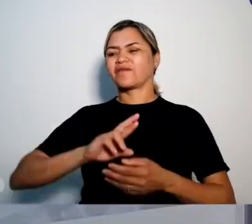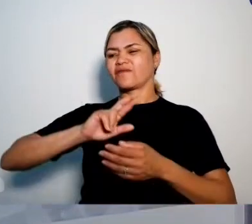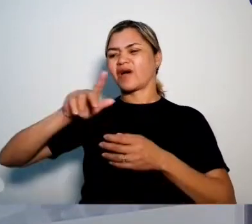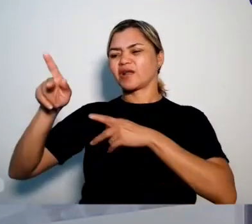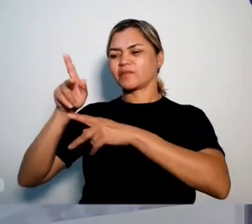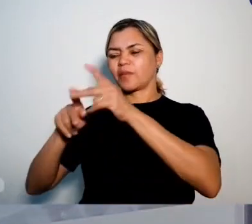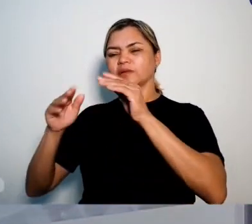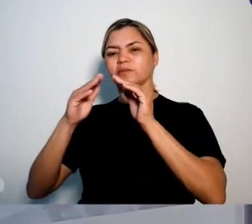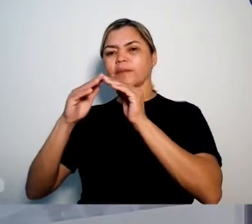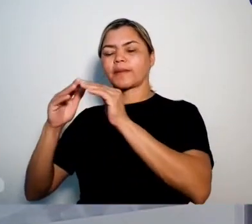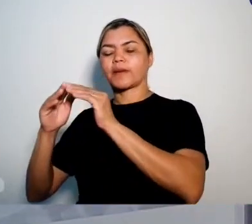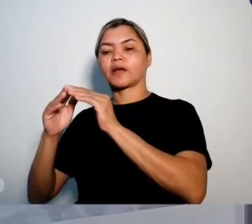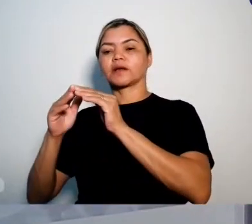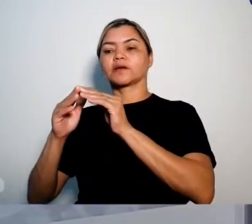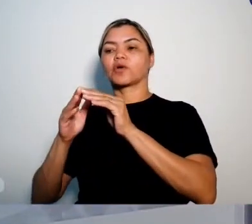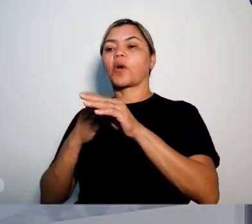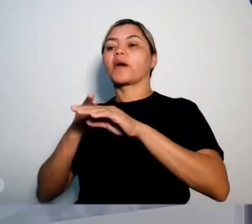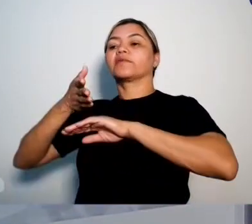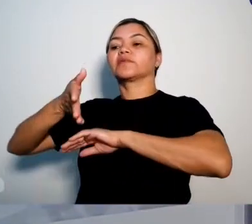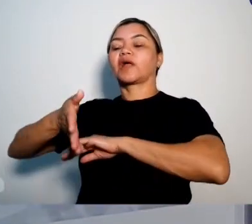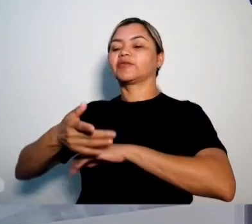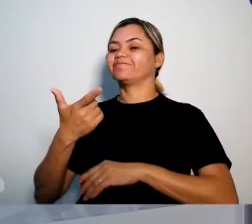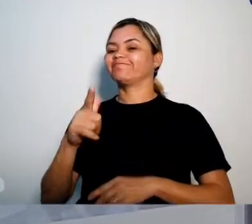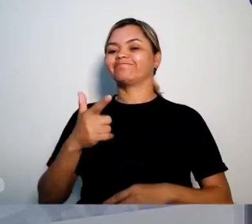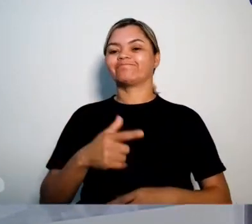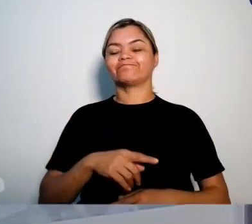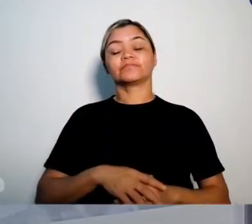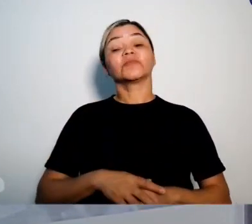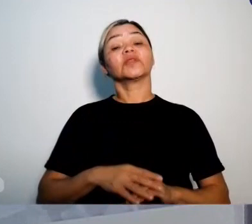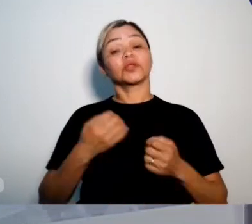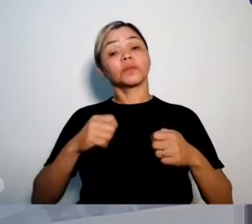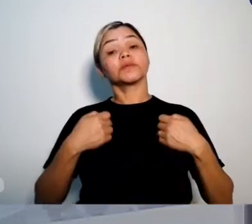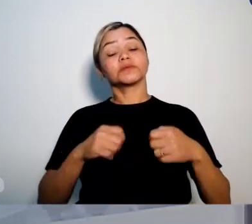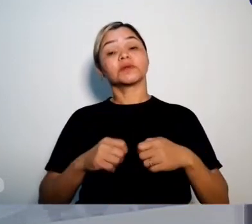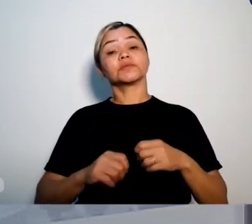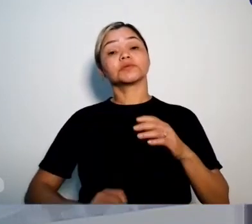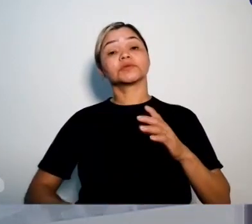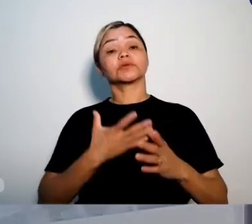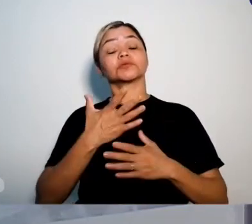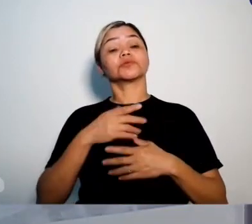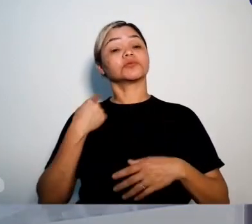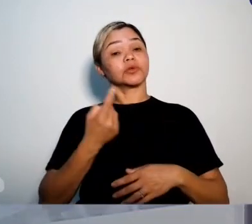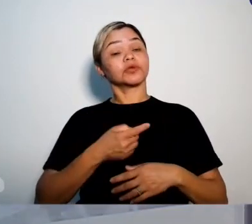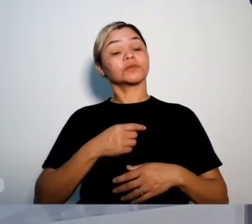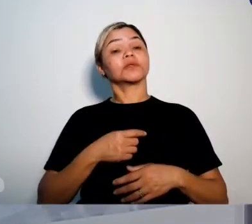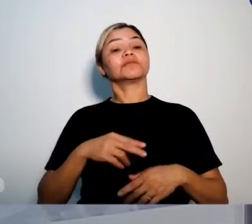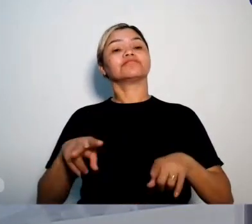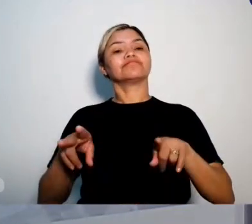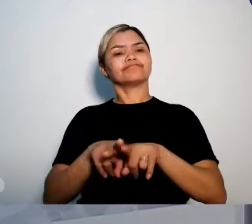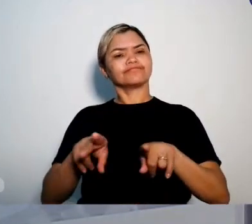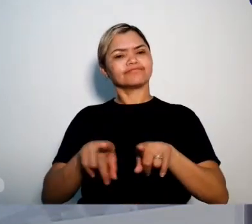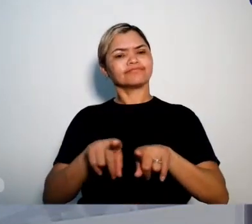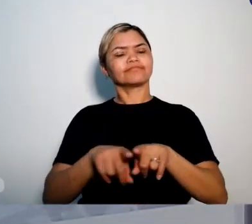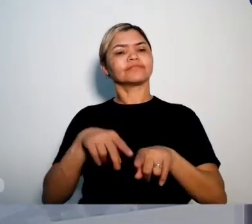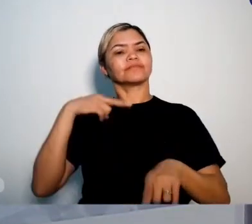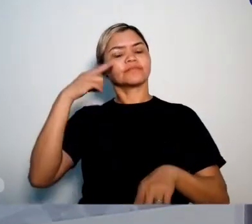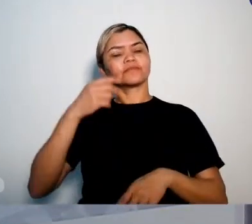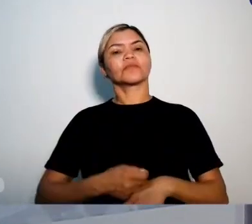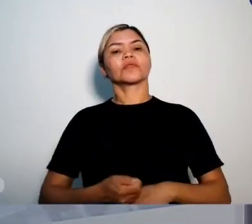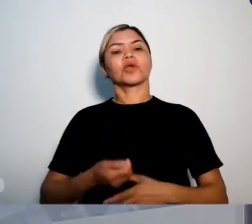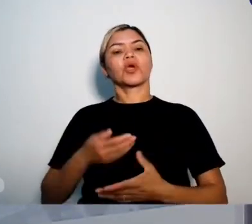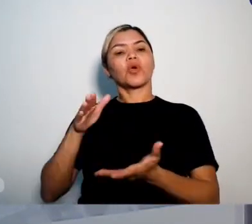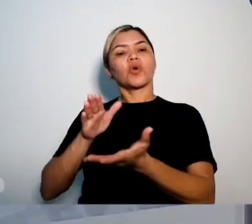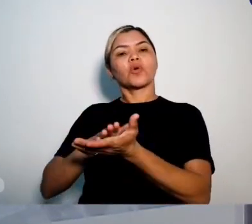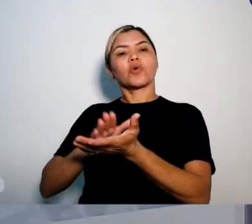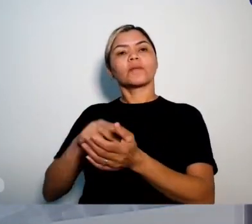tem uma entrada decente. Então, são ações que nós, vereadores, temos que estar também cobrando, não só do prefeito, mas